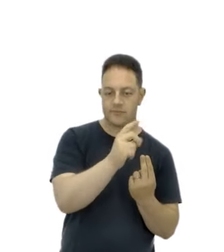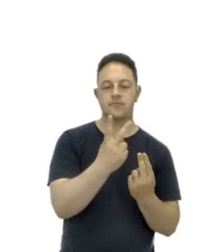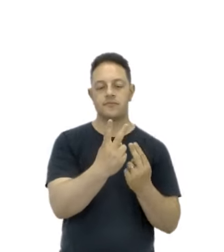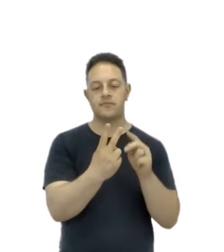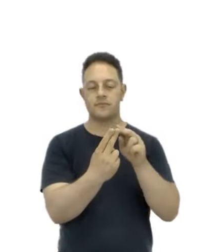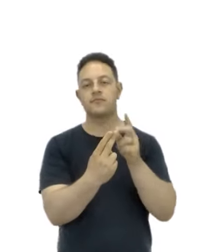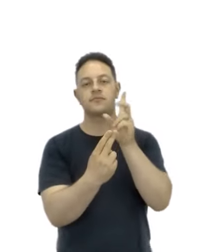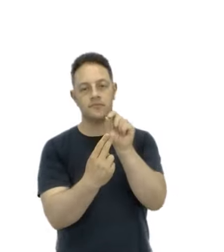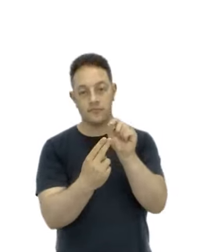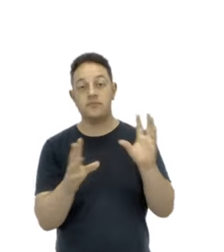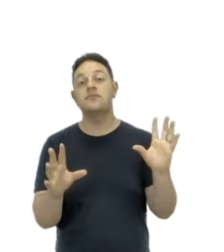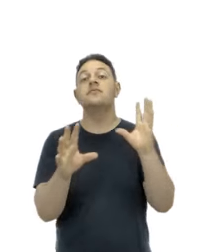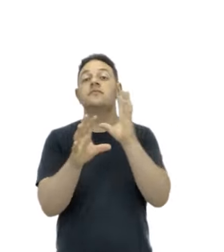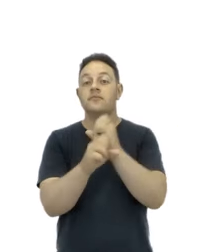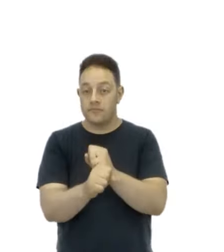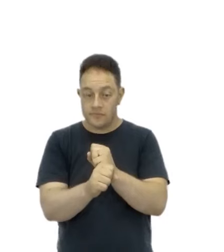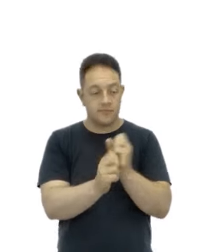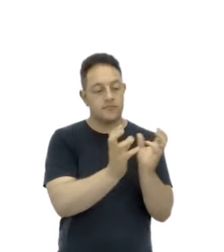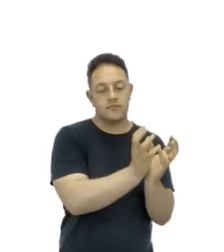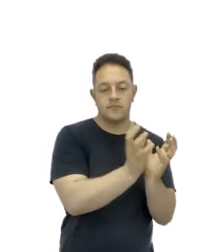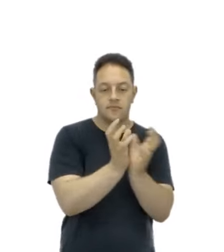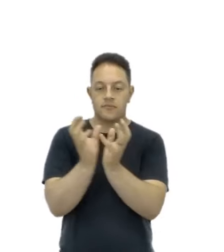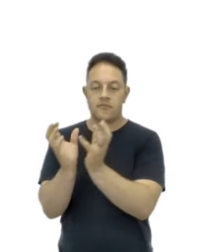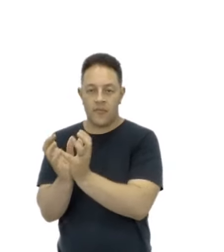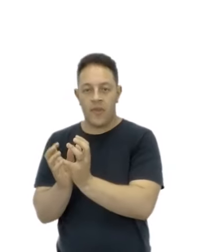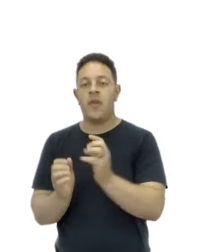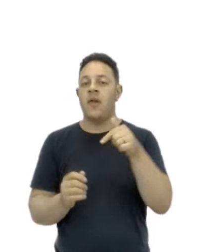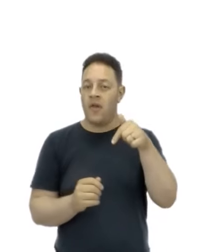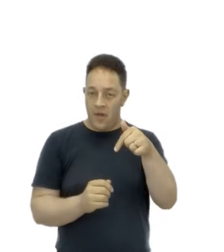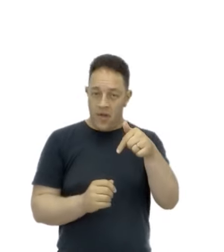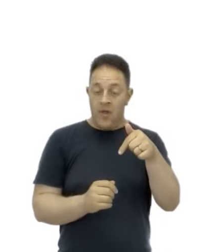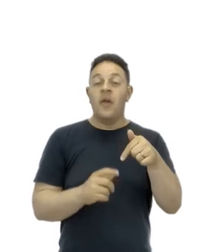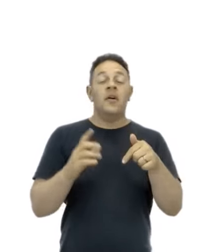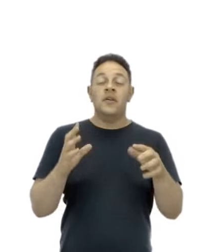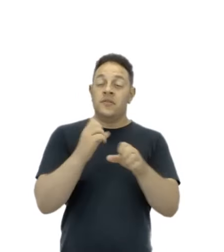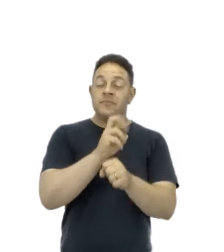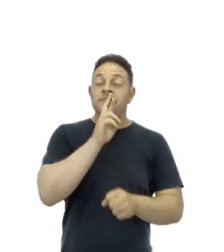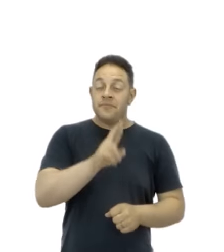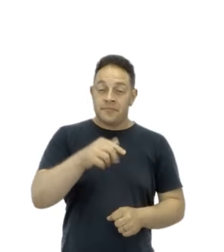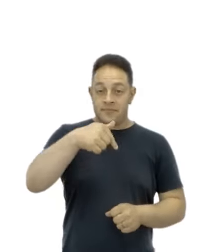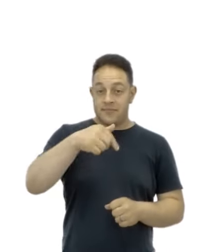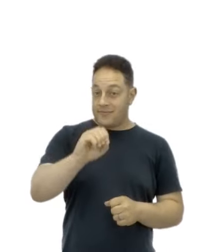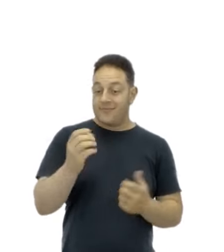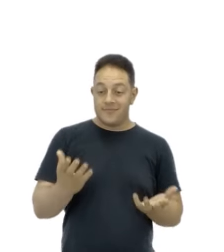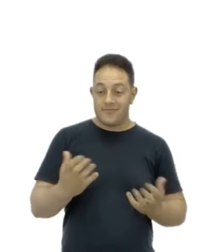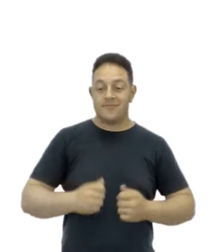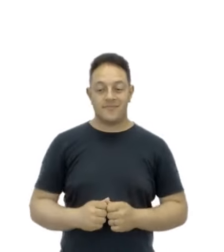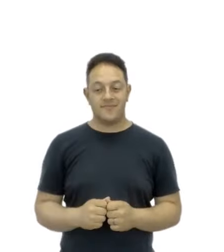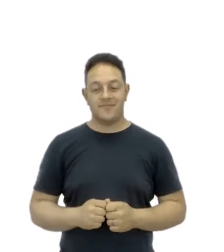todo, temos, portanto, 7 grupos de 10 que formam 70 joaninhas.